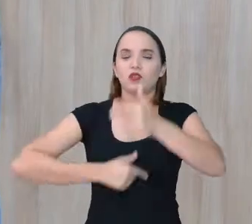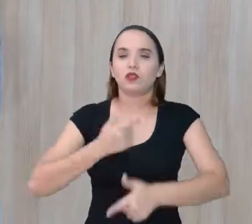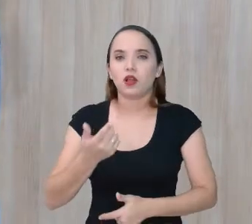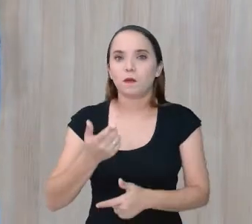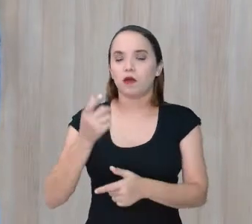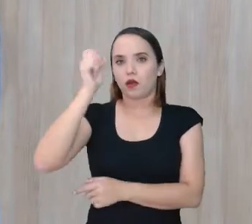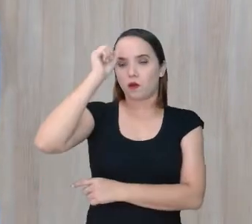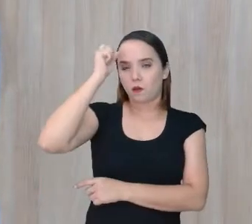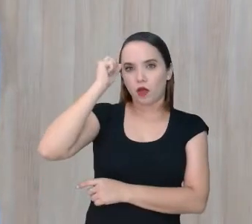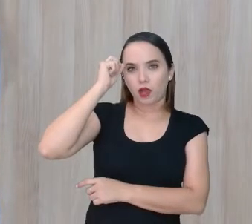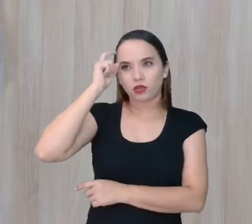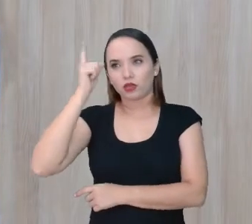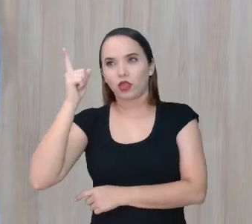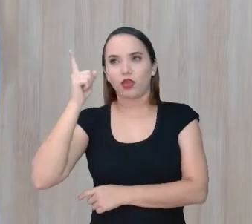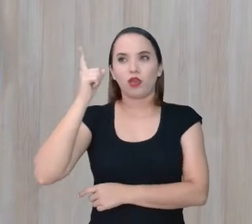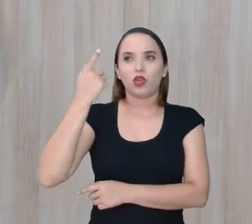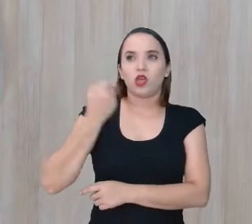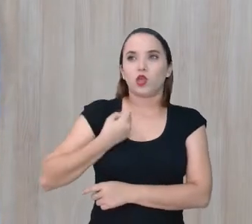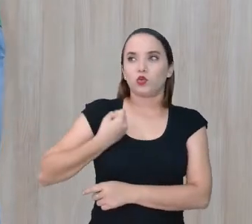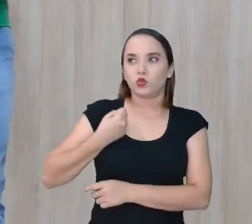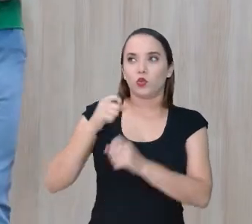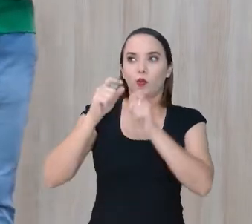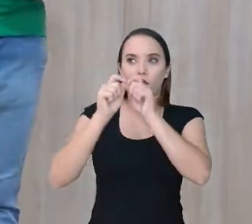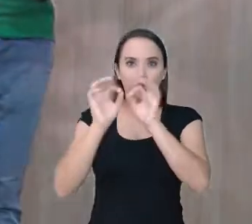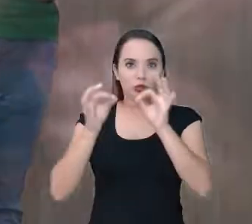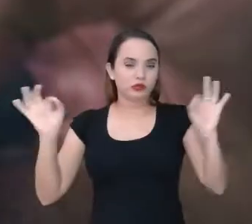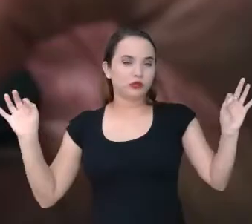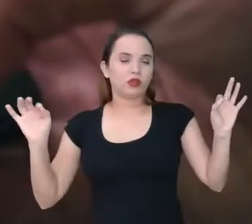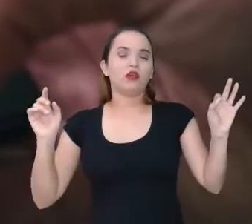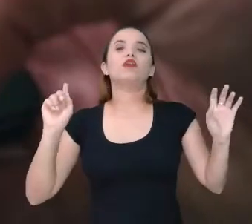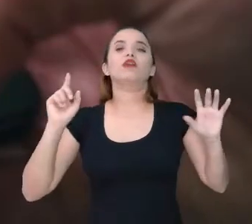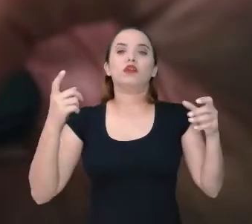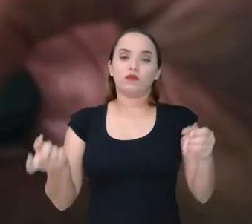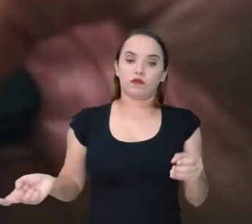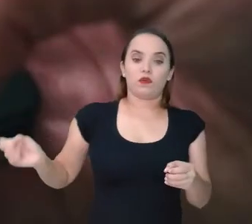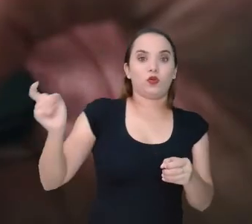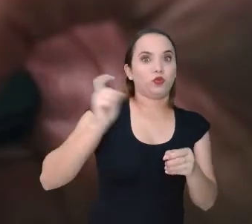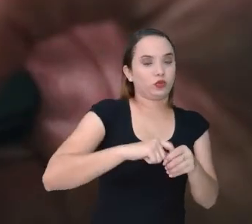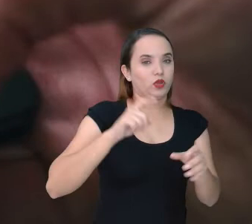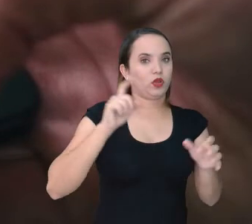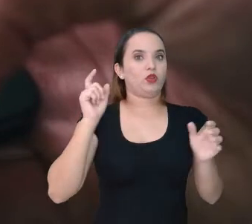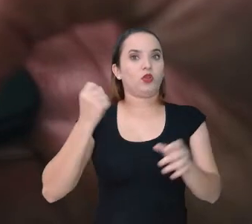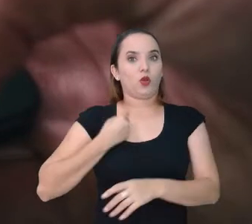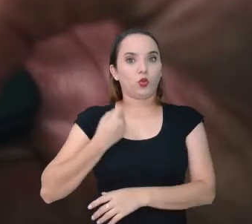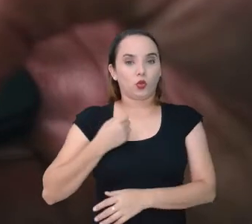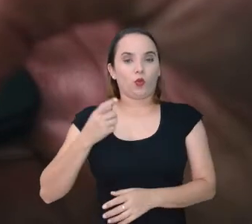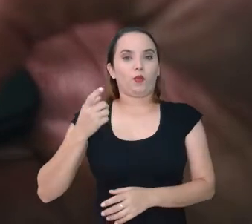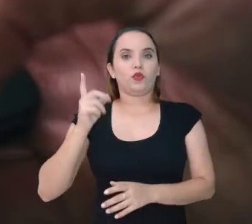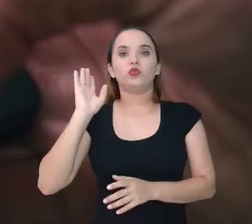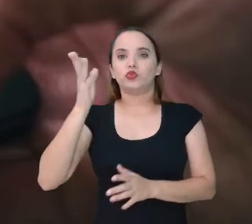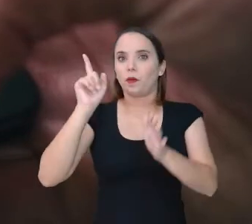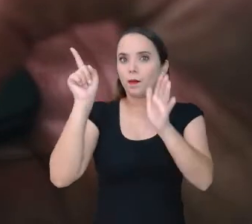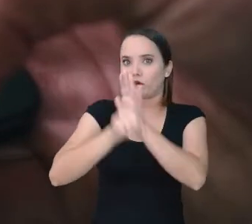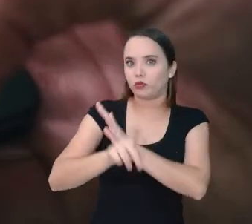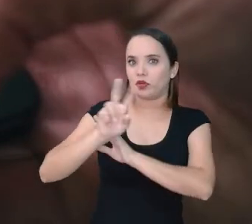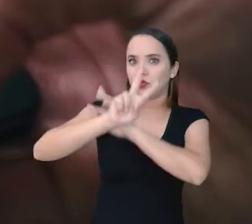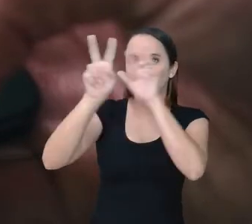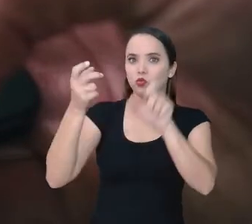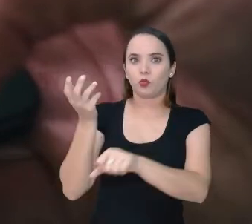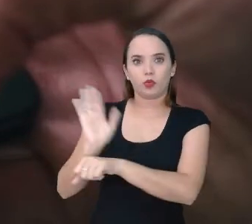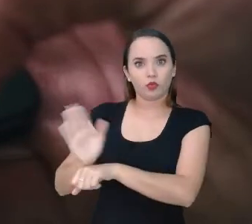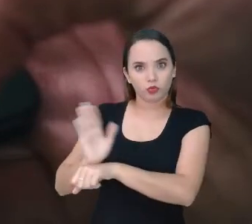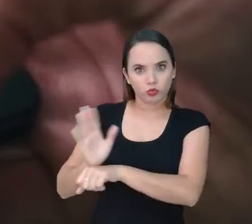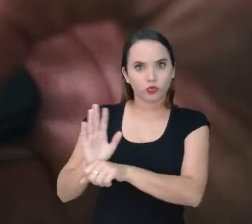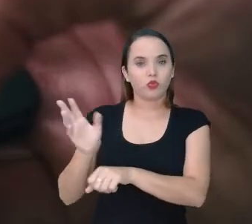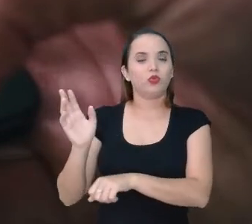voltando para aquela perguntinha lá que eu fiz para vocês em relação ao YouTube, certo? Onde eu perguntei aí, onde eu